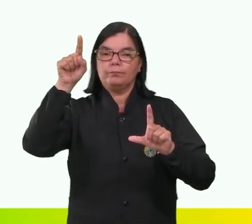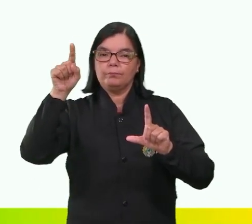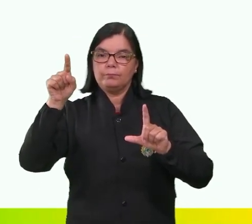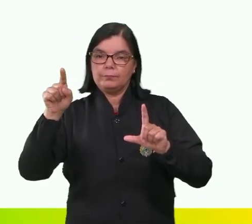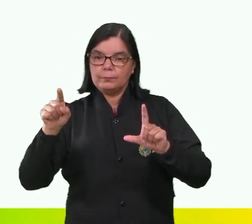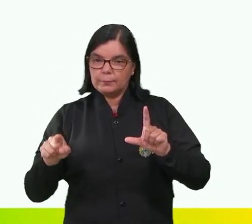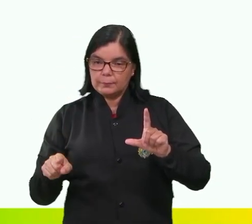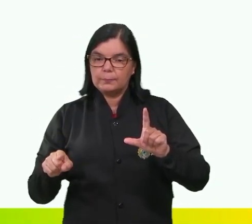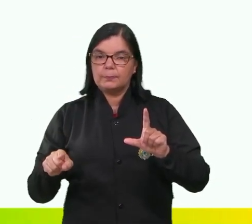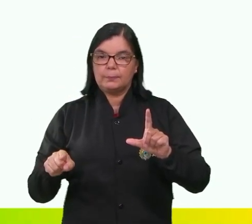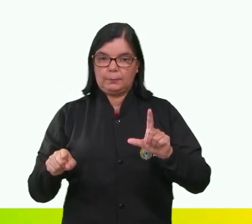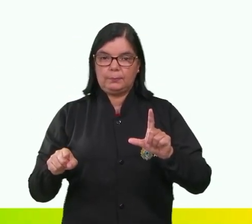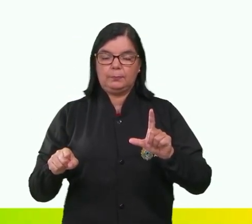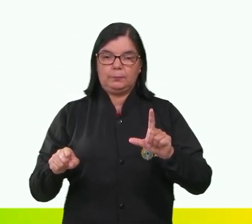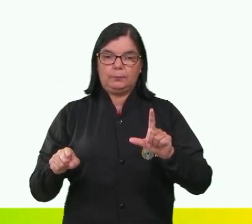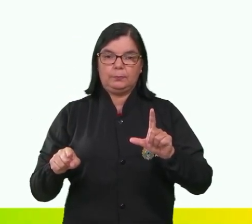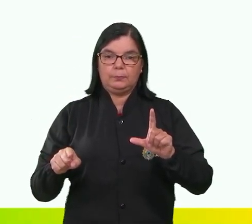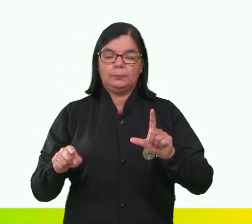baixo,